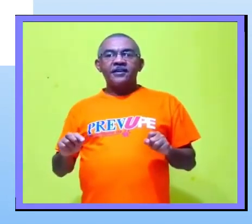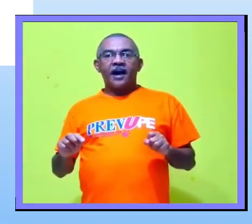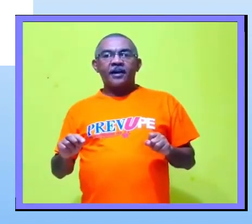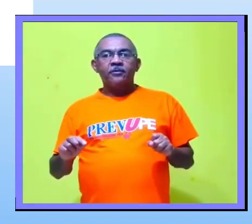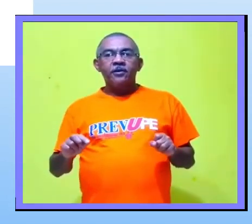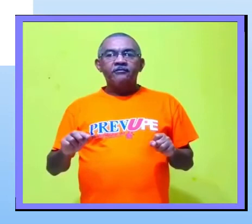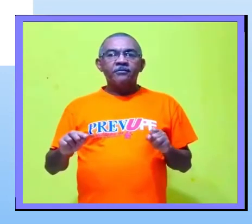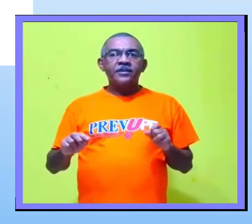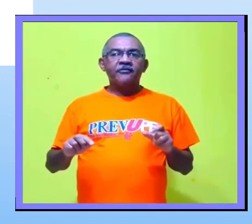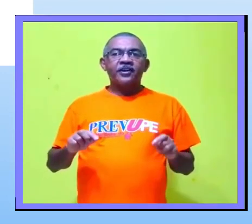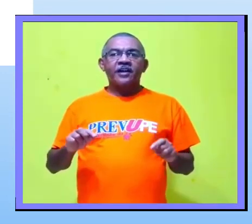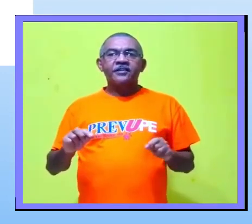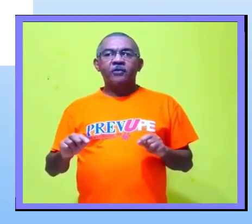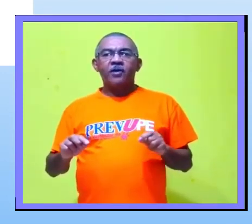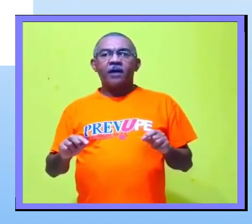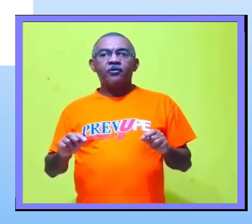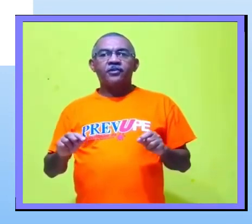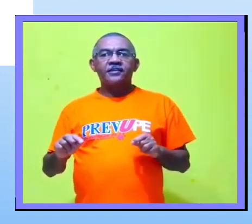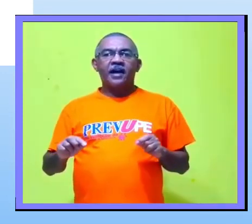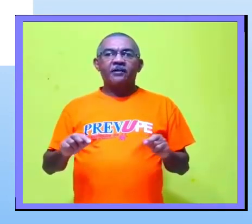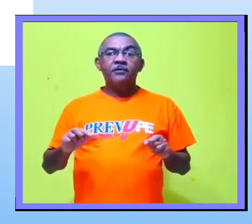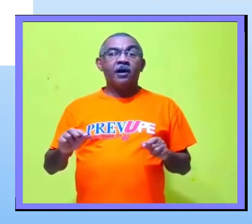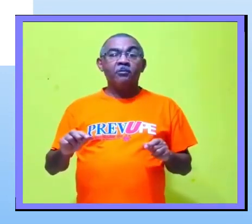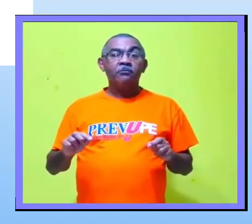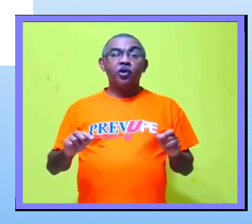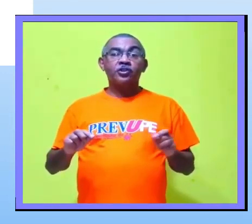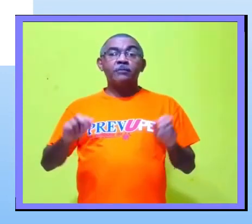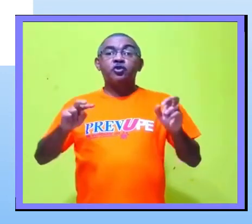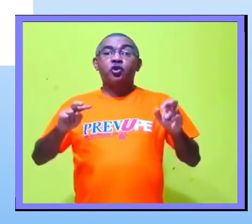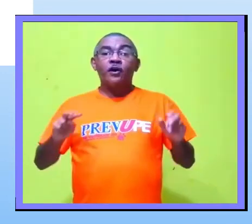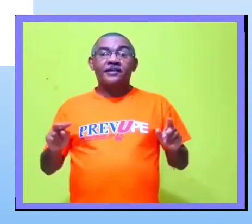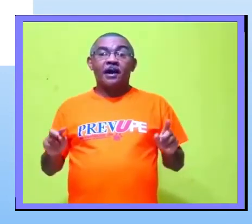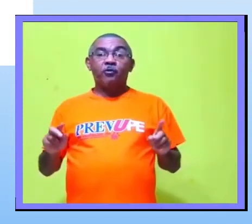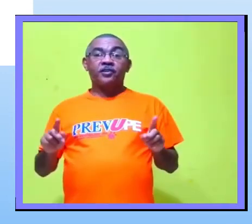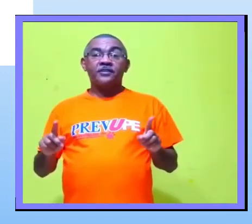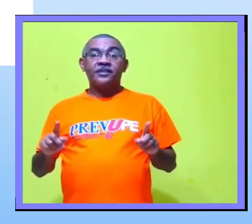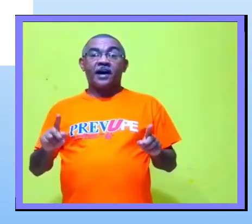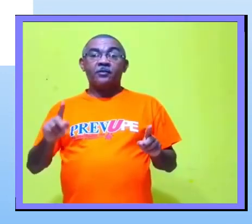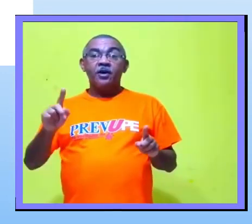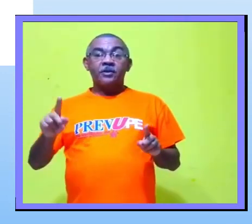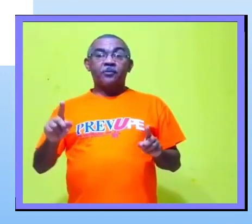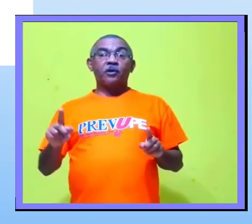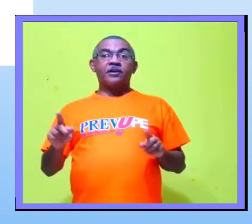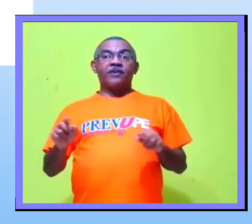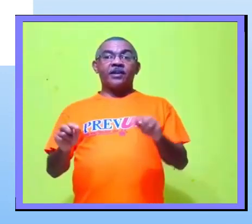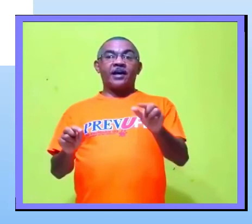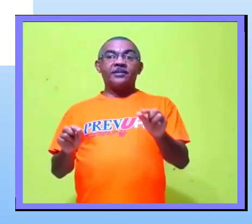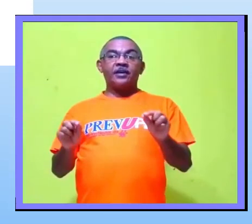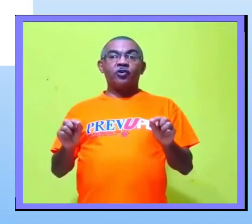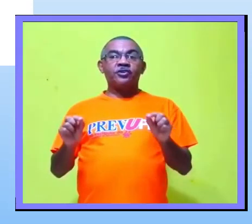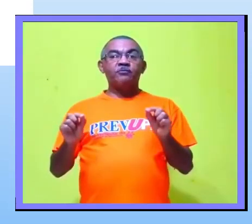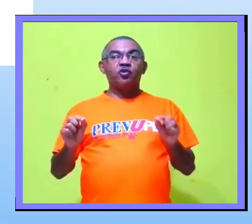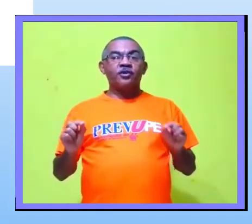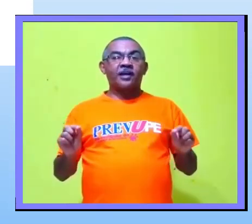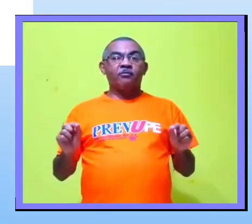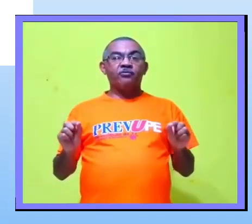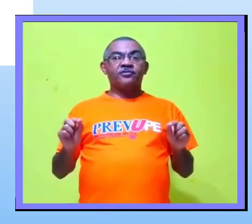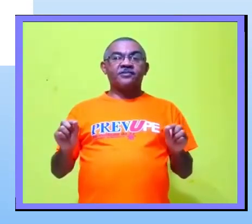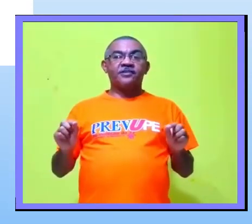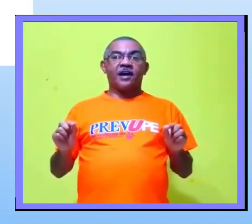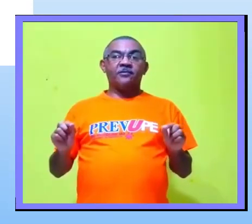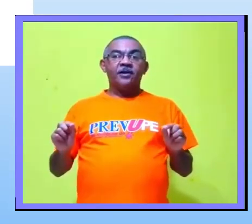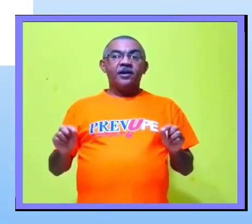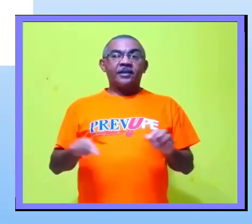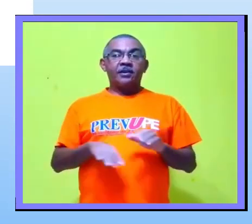carbono terciário. Vamos verificar se tem um carbono terciário. Não, nós temos 2 carbonos terciários. Você pode observar na cadeia que nós temos 2